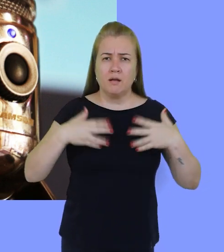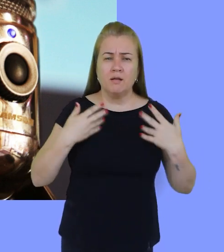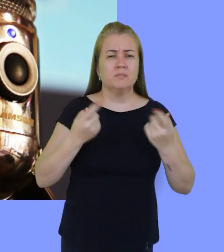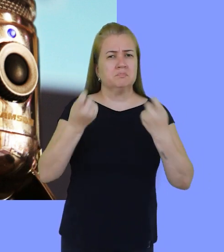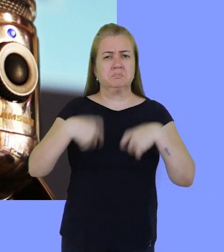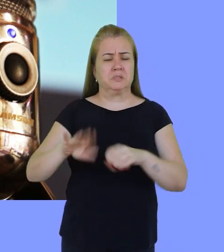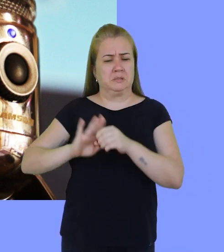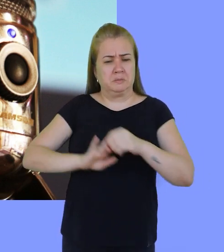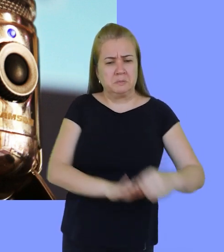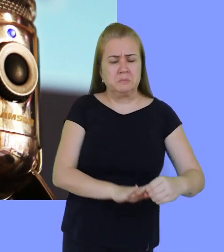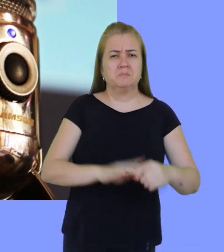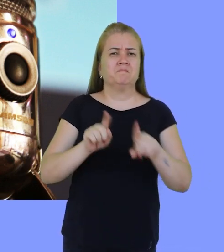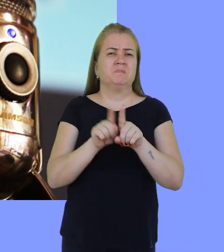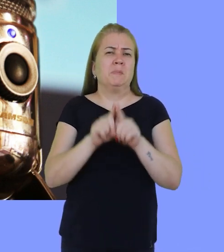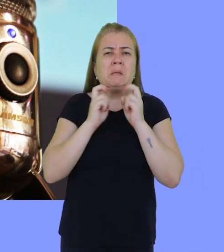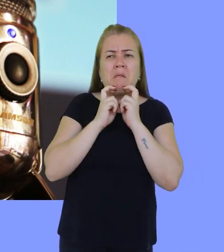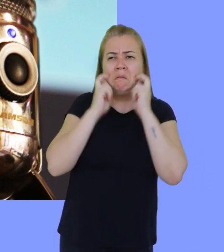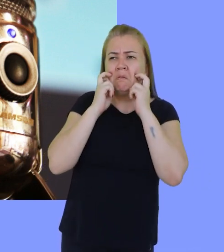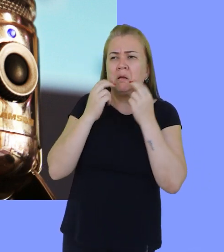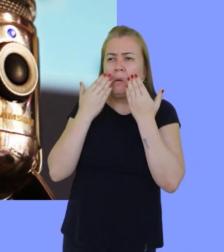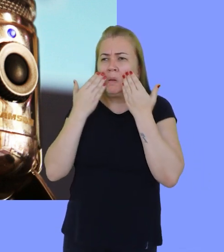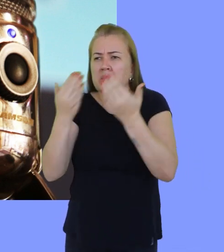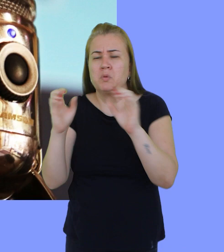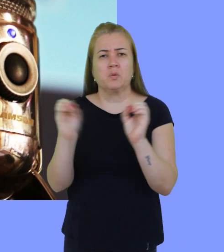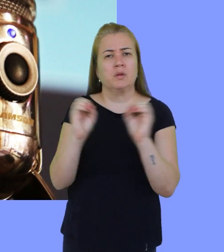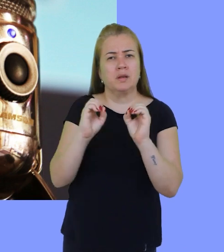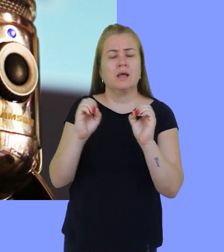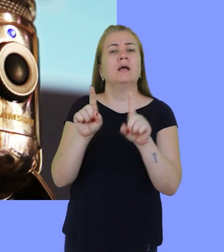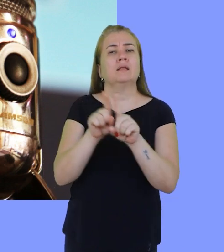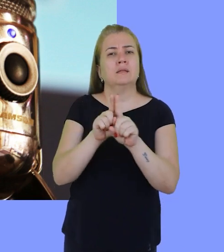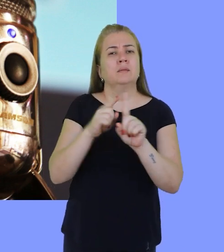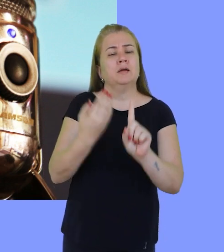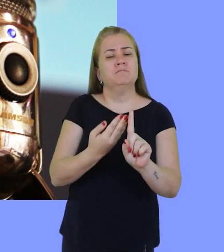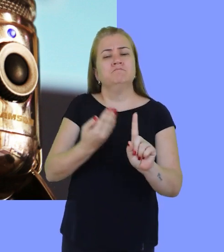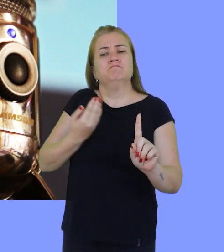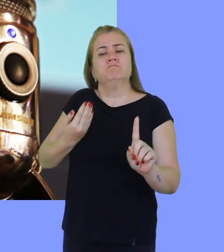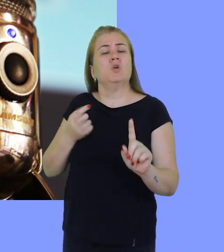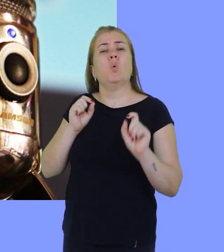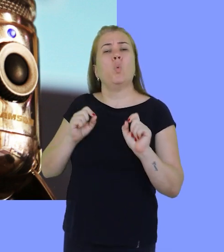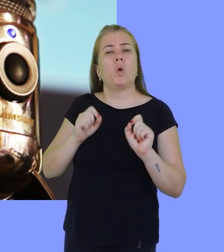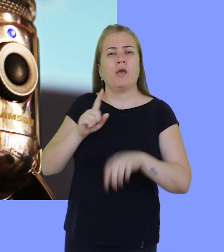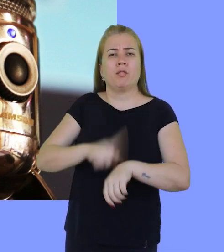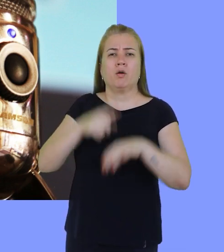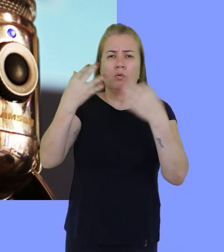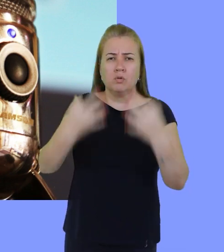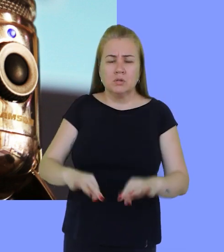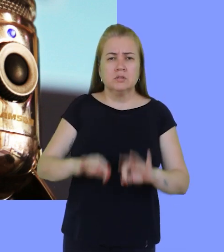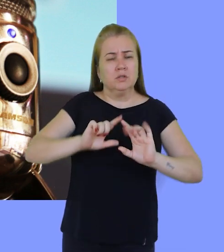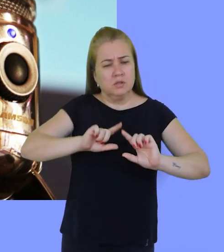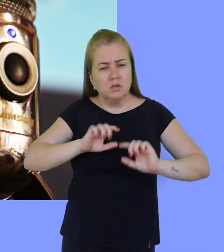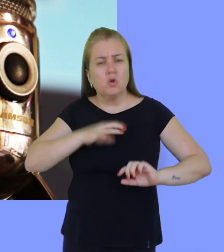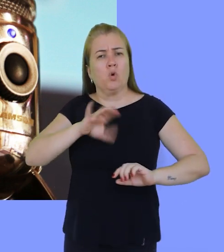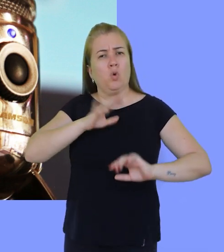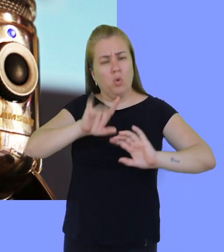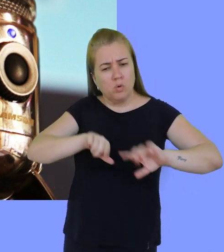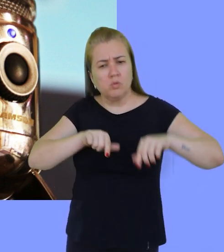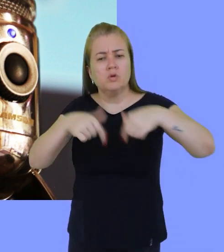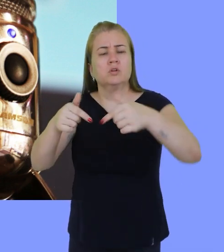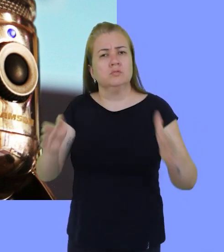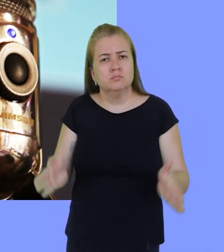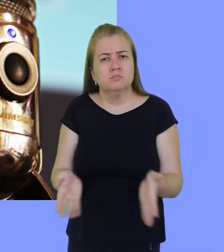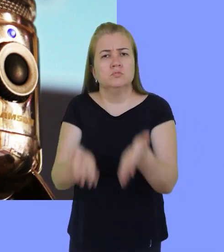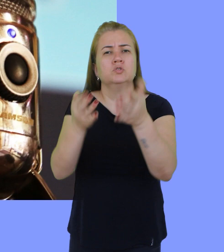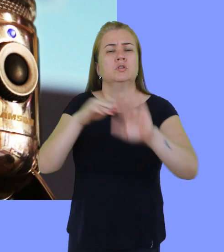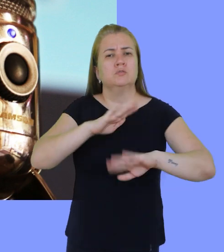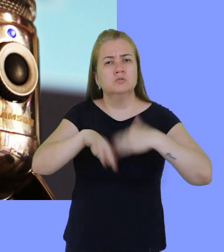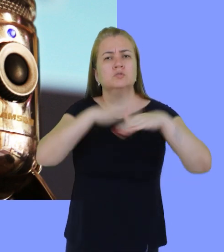alegria, sem oprimir, sem inibir, sabendo afastar-se no momento oportuno, encorajando a crescer e a